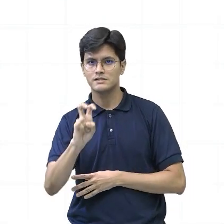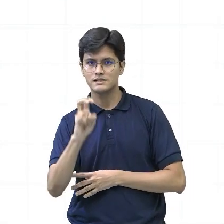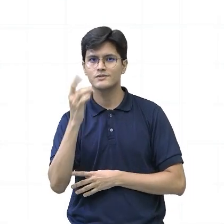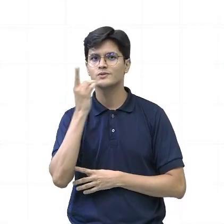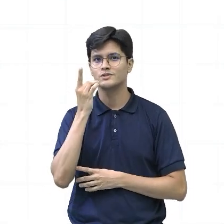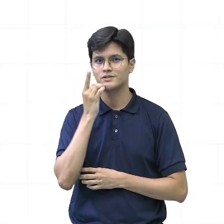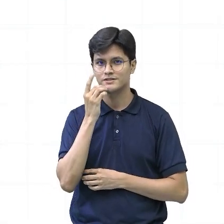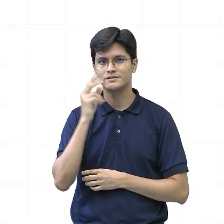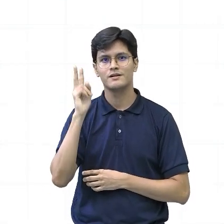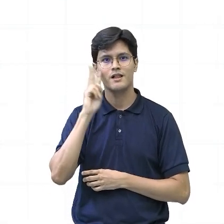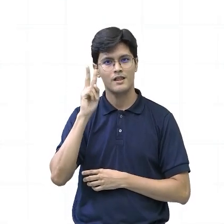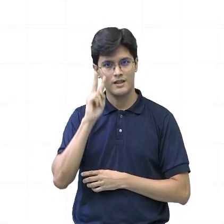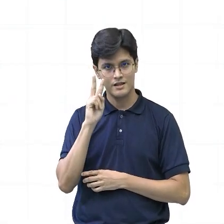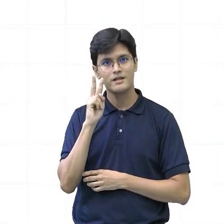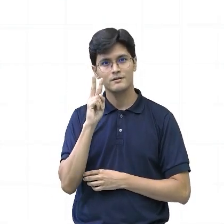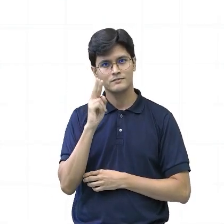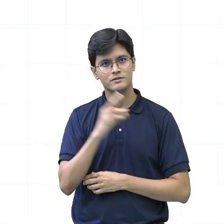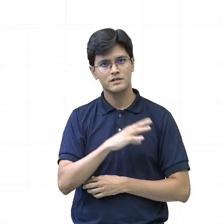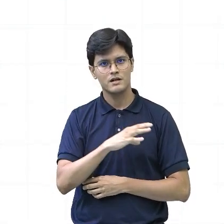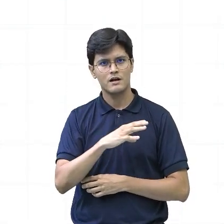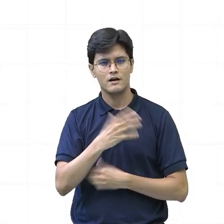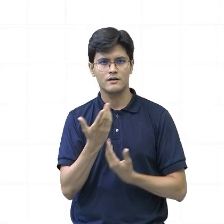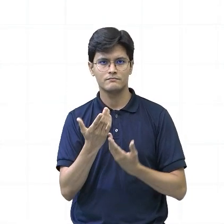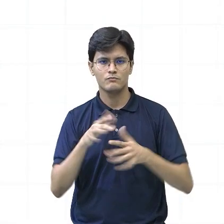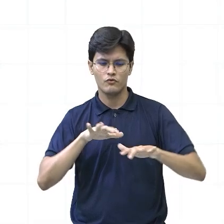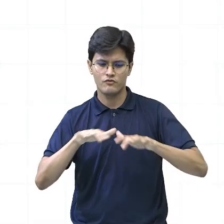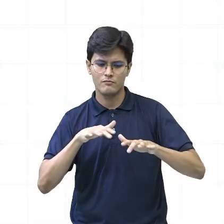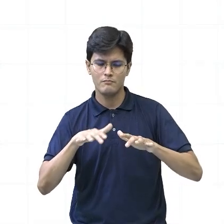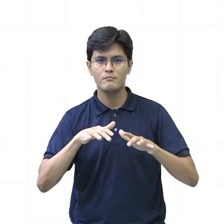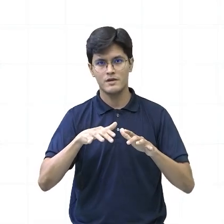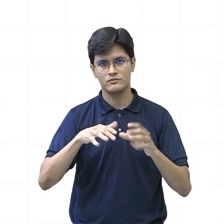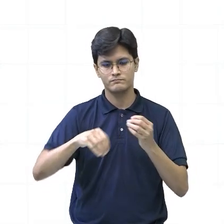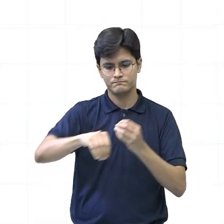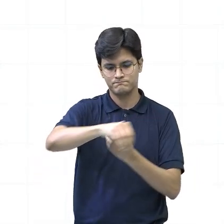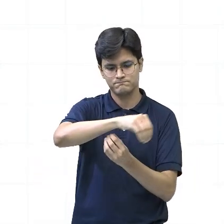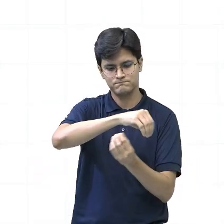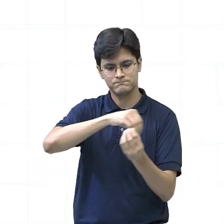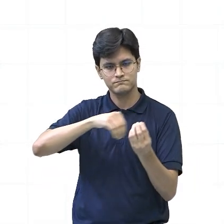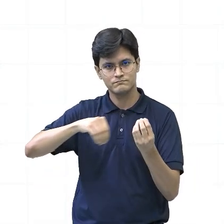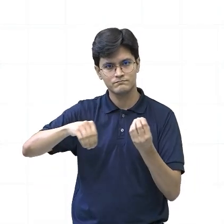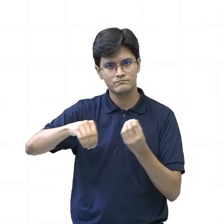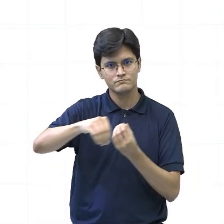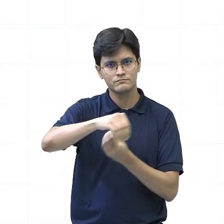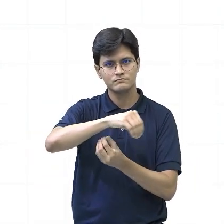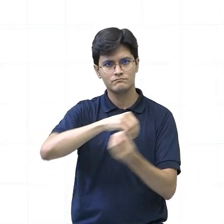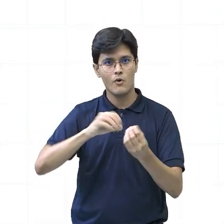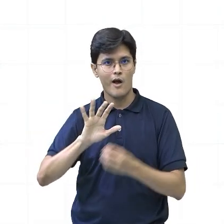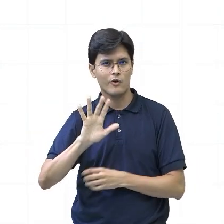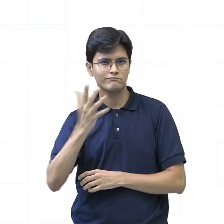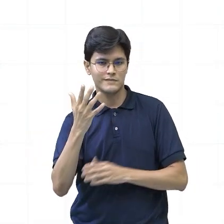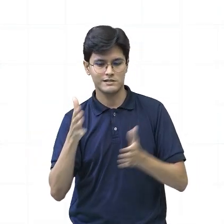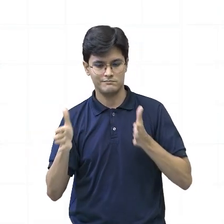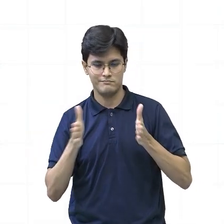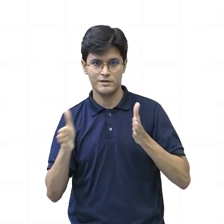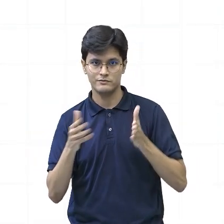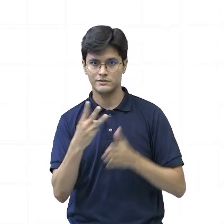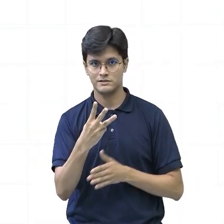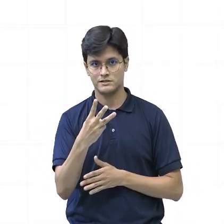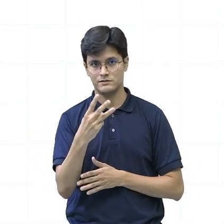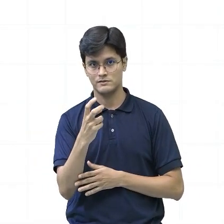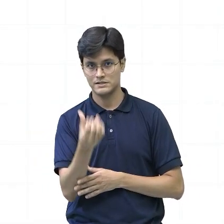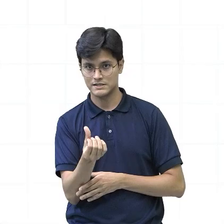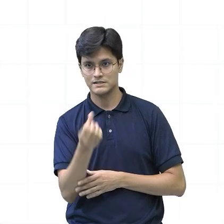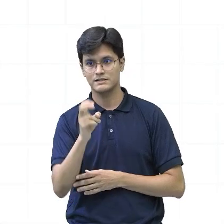que a Terra faz ao redor do Sol leva 365 dias. E essa movimentação faz com que os